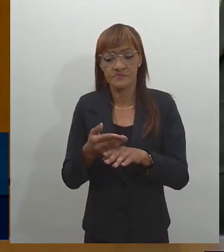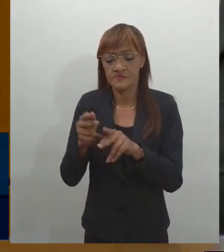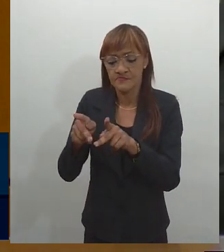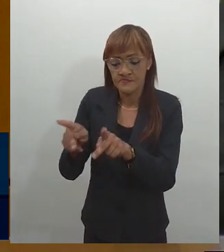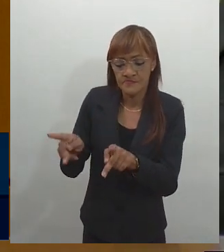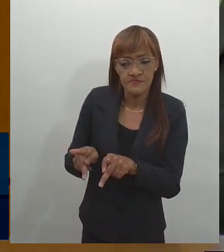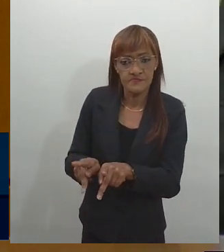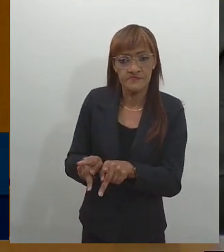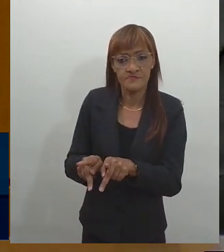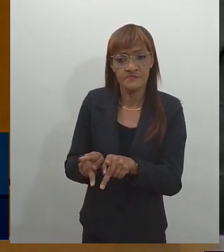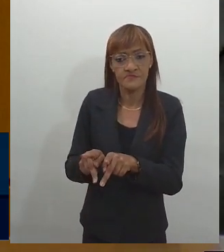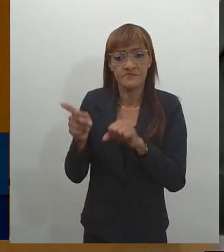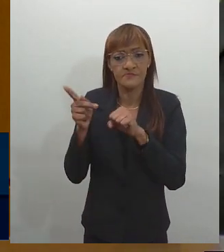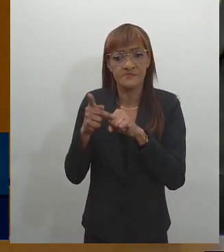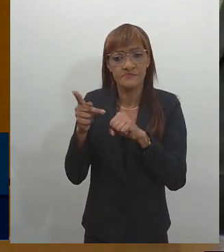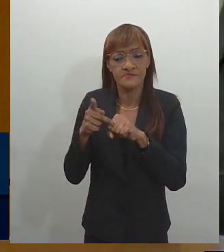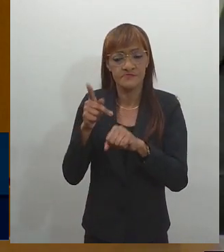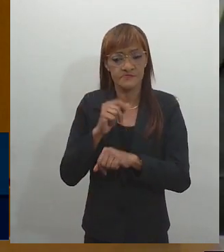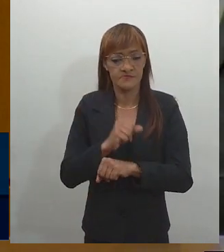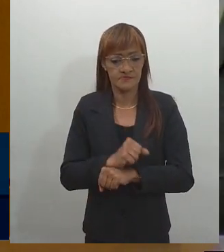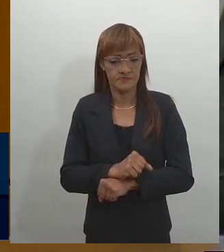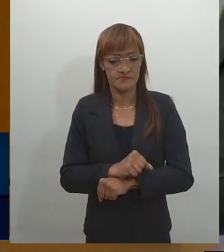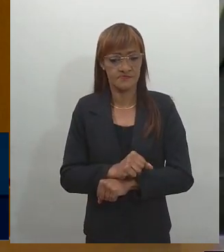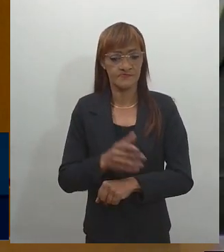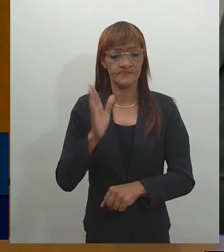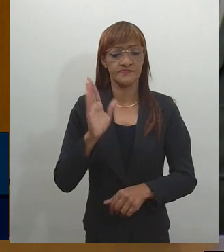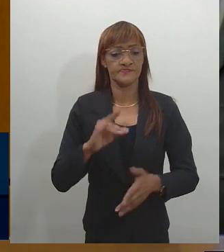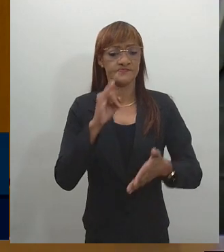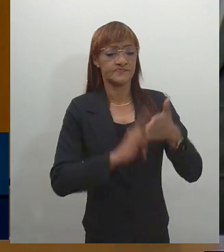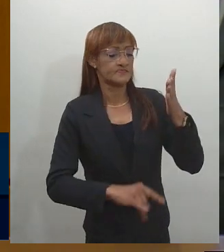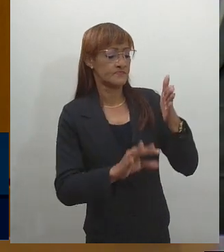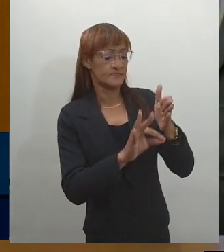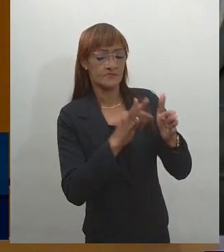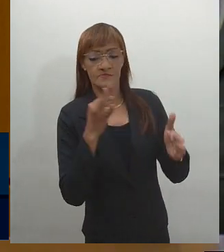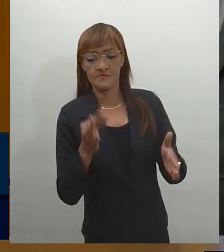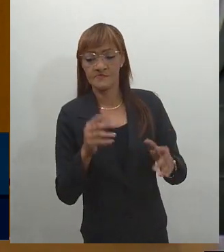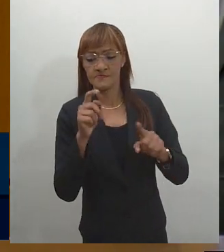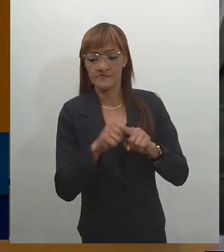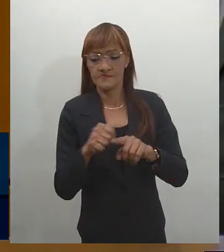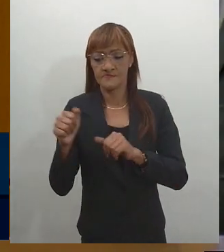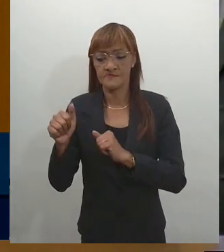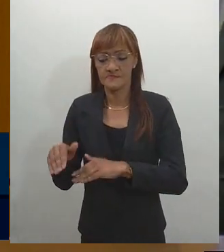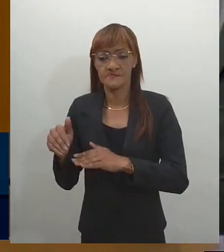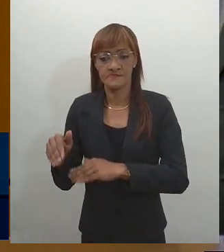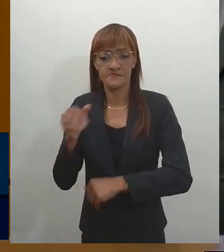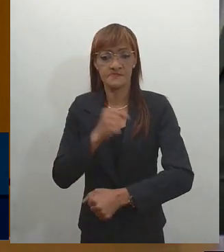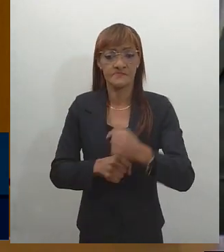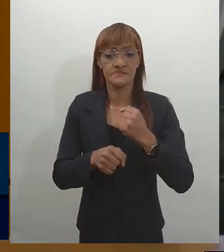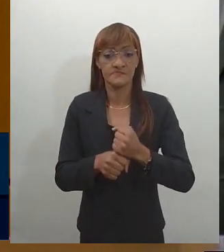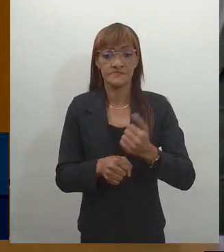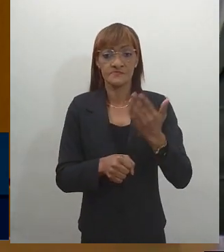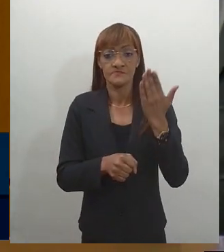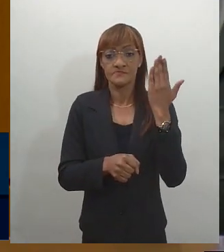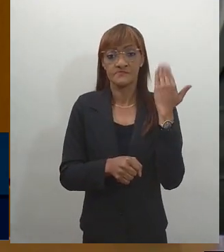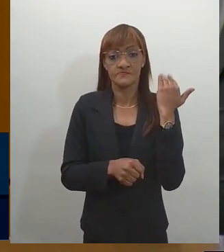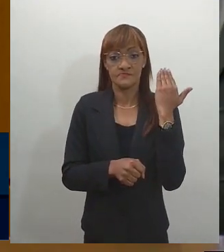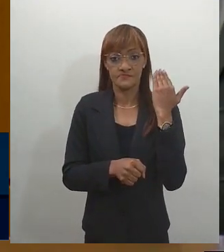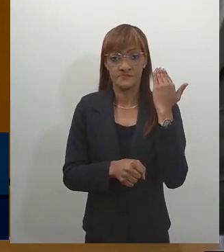dada uma ordem de serviço em setembro do ano passado para fazer esse trecho. E quando a gente chegou